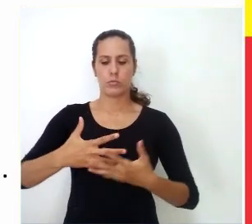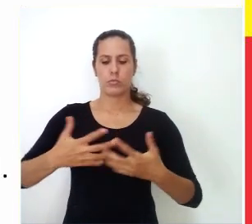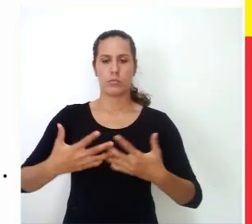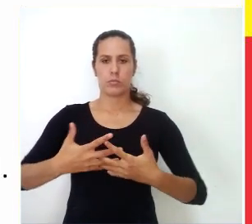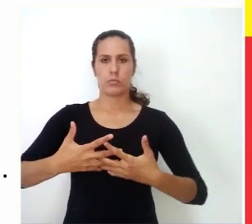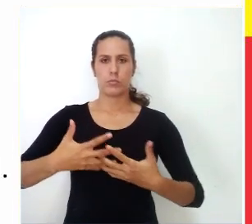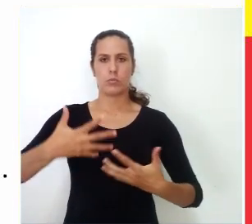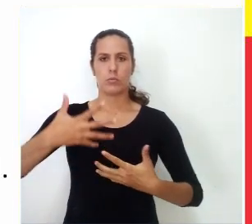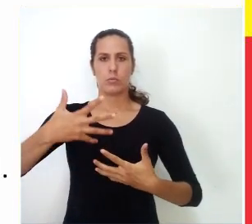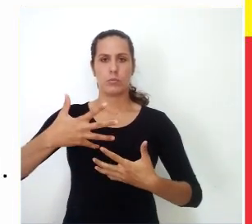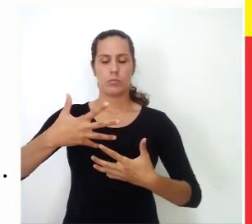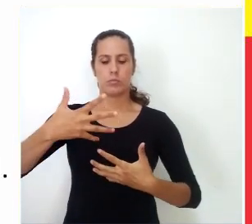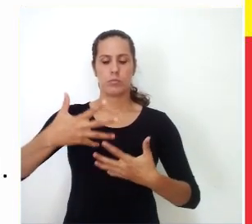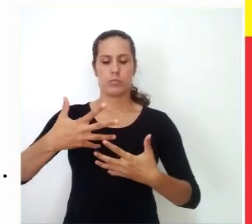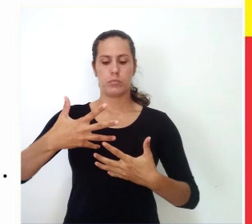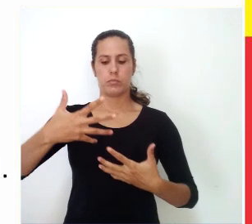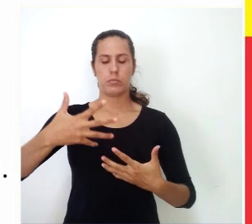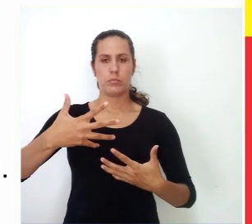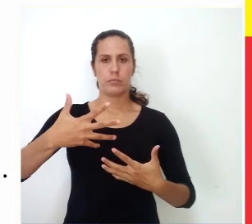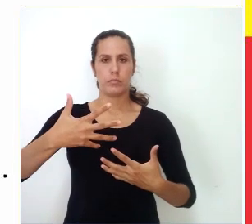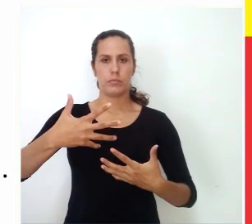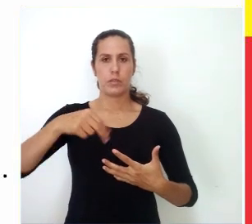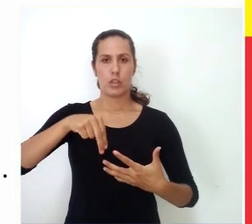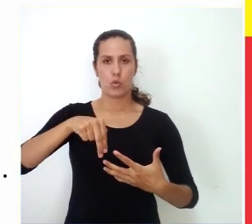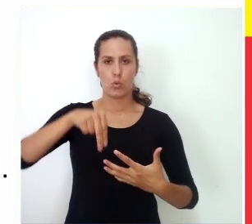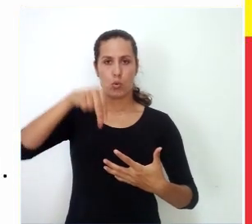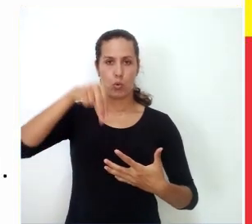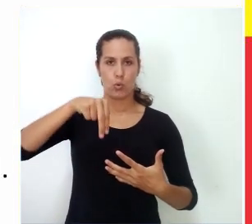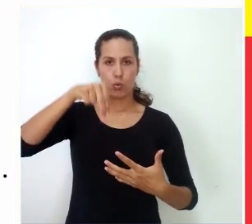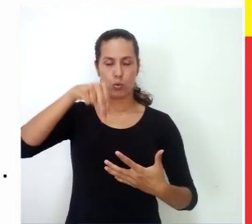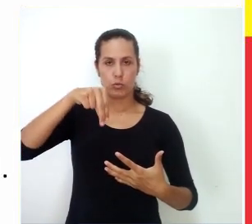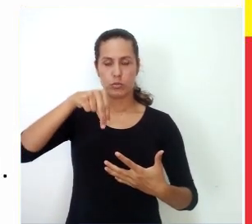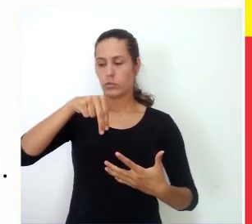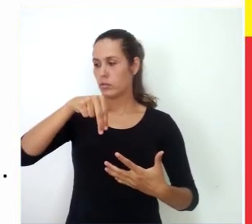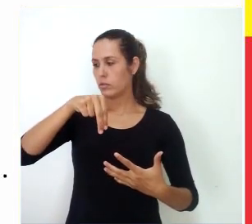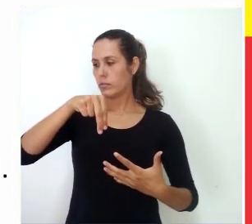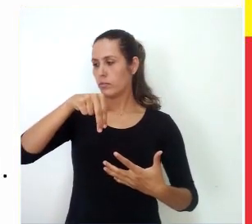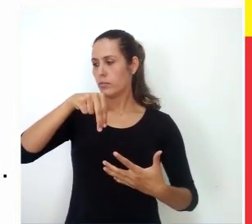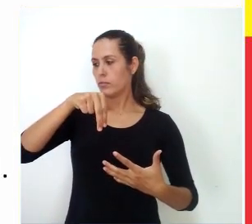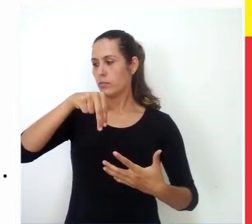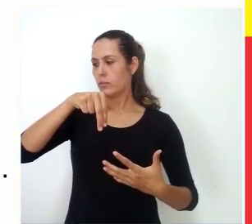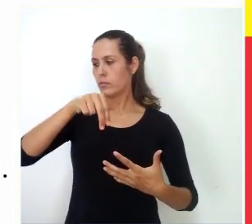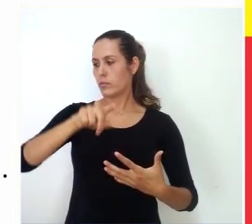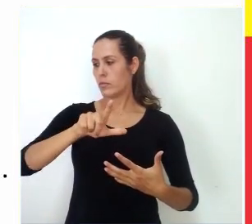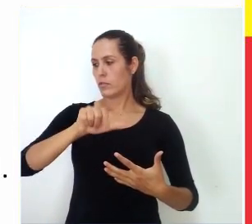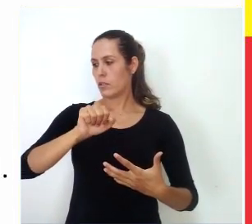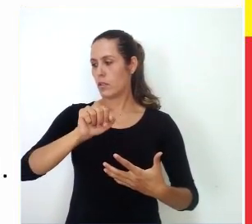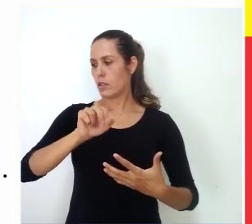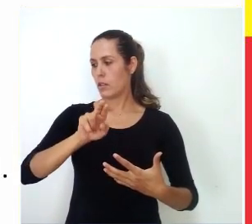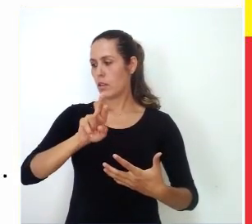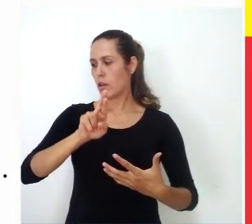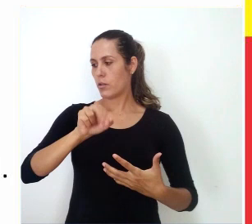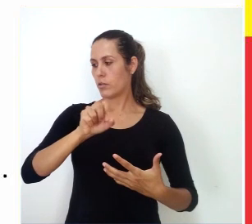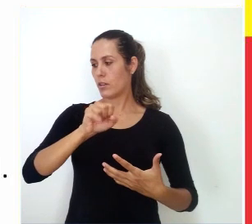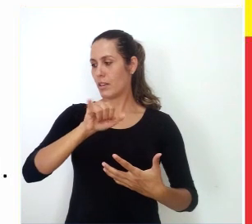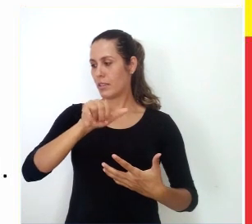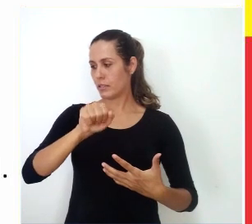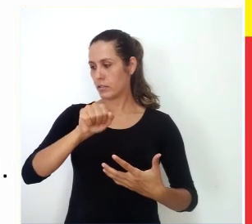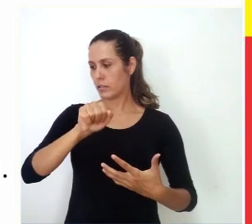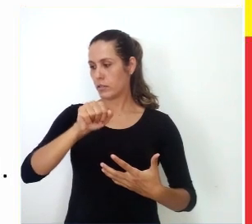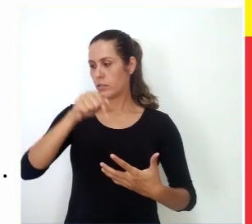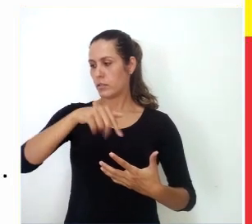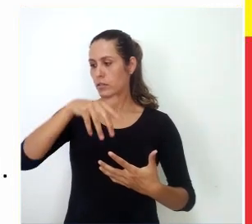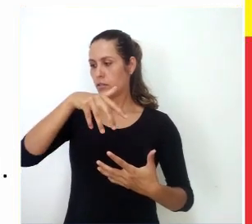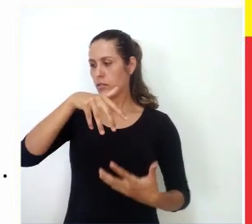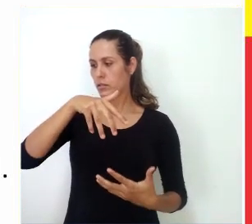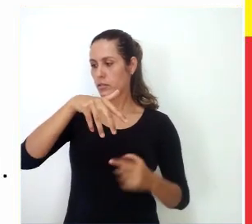primeiro continente ao norte, em cima, de Laurásia, e outro continente